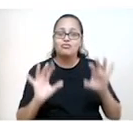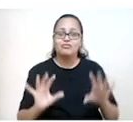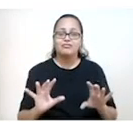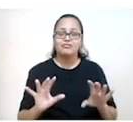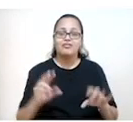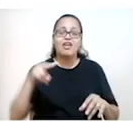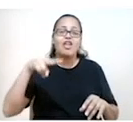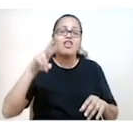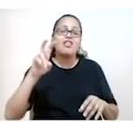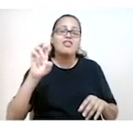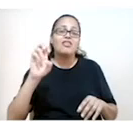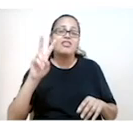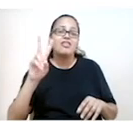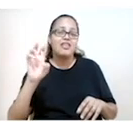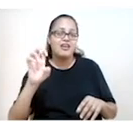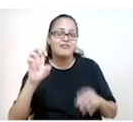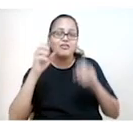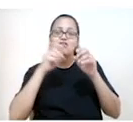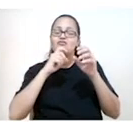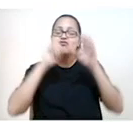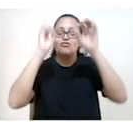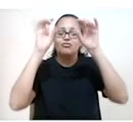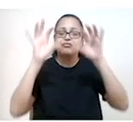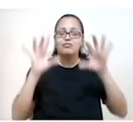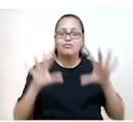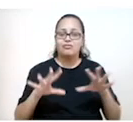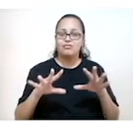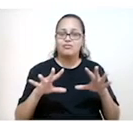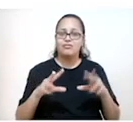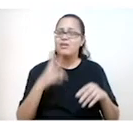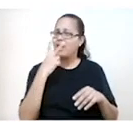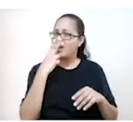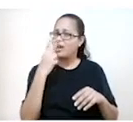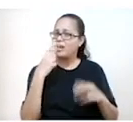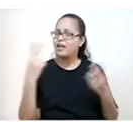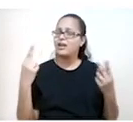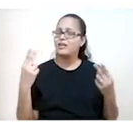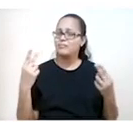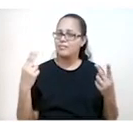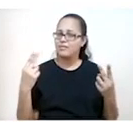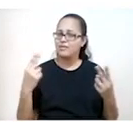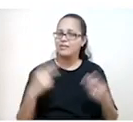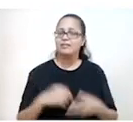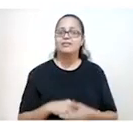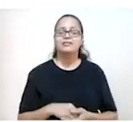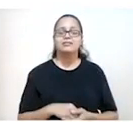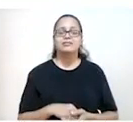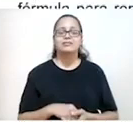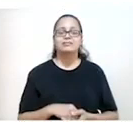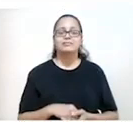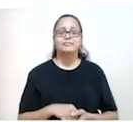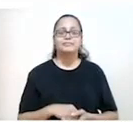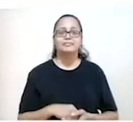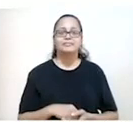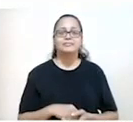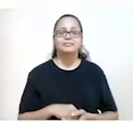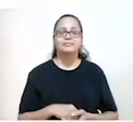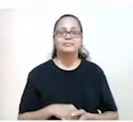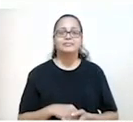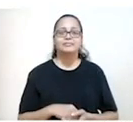floco inteiro. Então, cada raminho desse é semelhante ao floco de neve inteiro, certo?